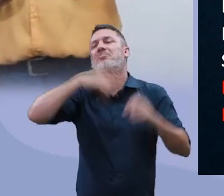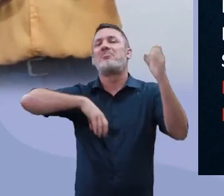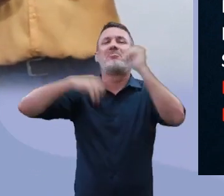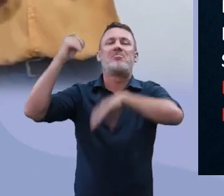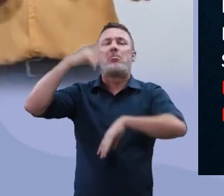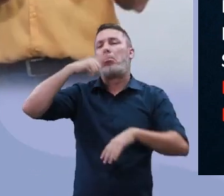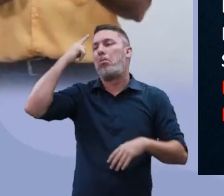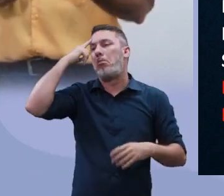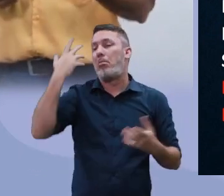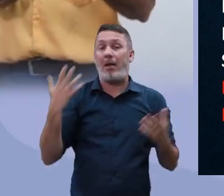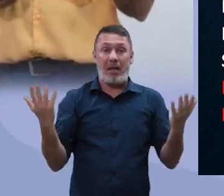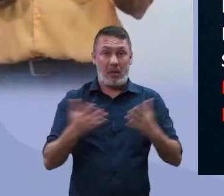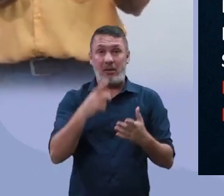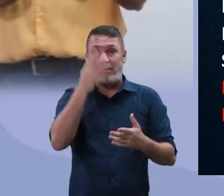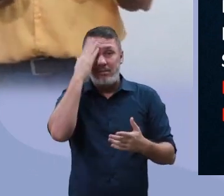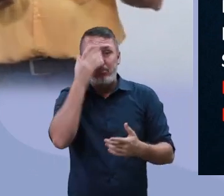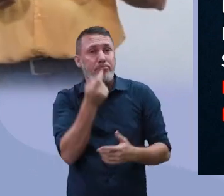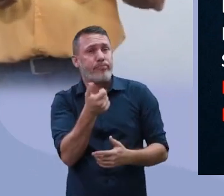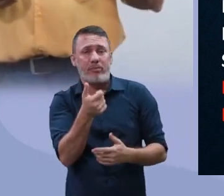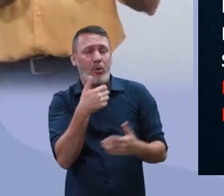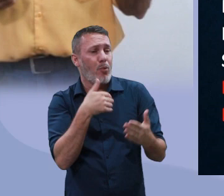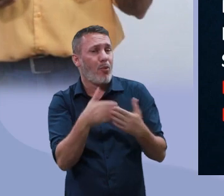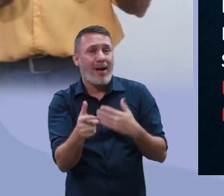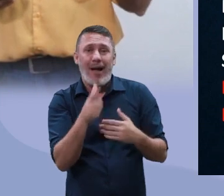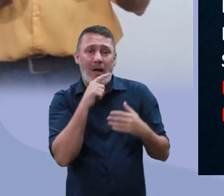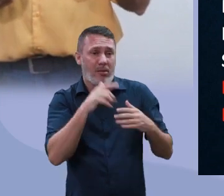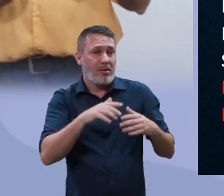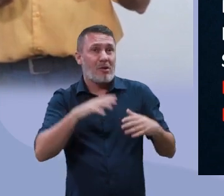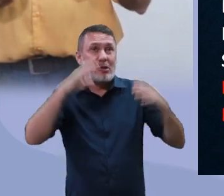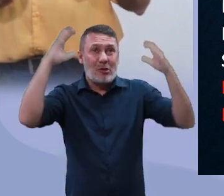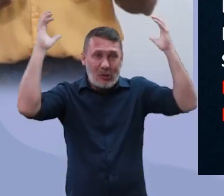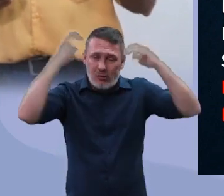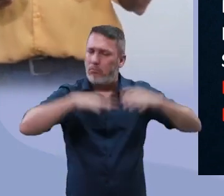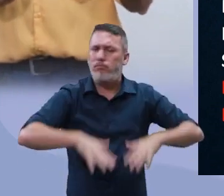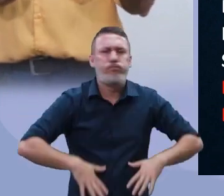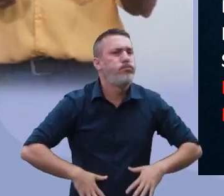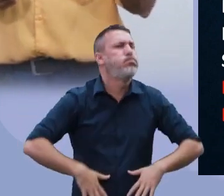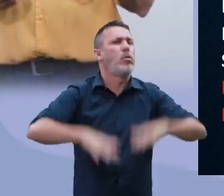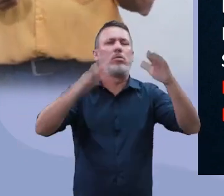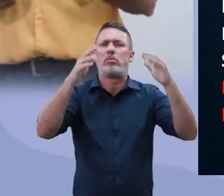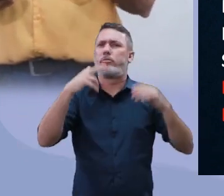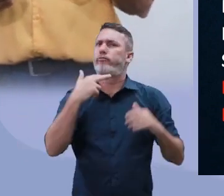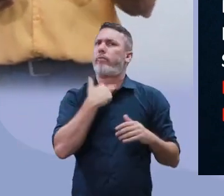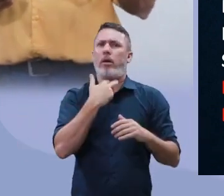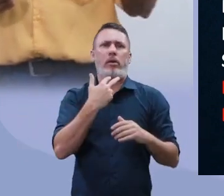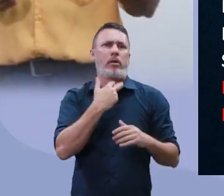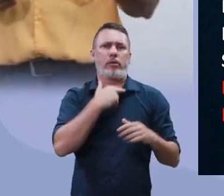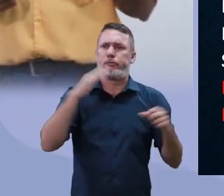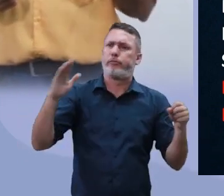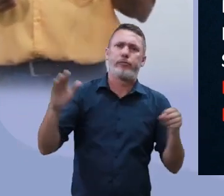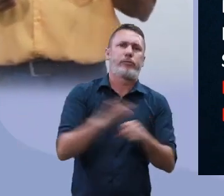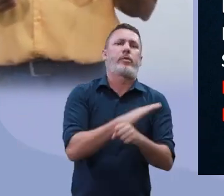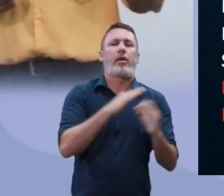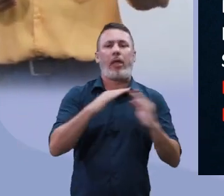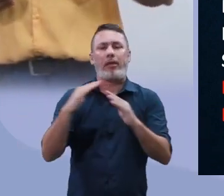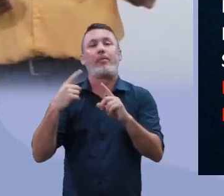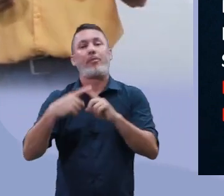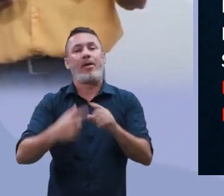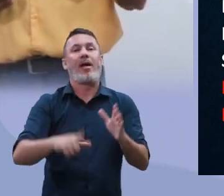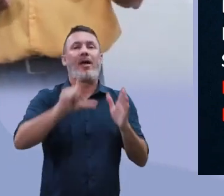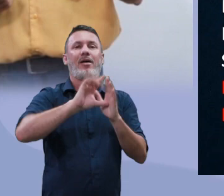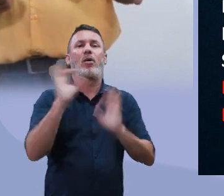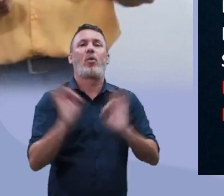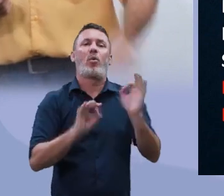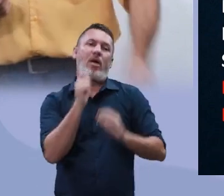previa alagamentos for estruturada e é quando grandes, né, bairros de Vila Velha ali acabam sendo tomados pelas águas, né,